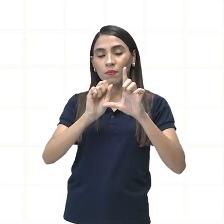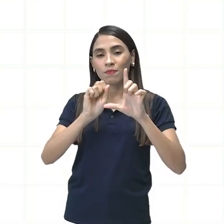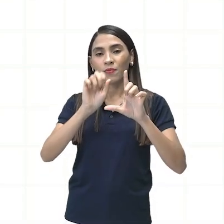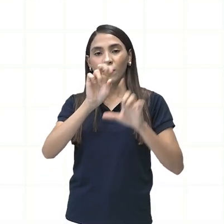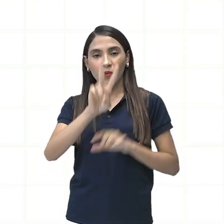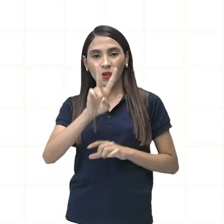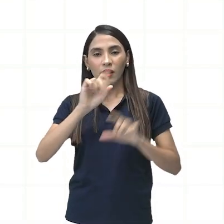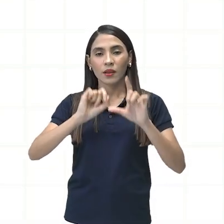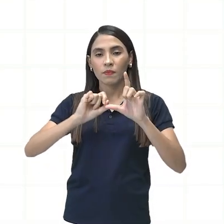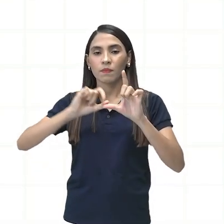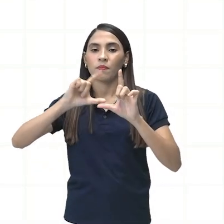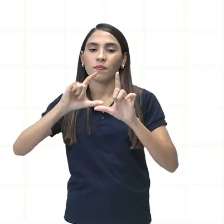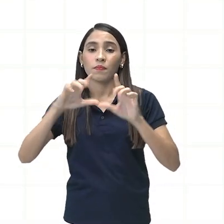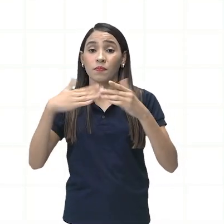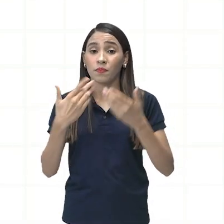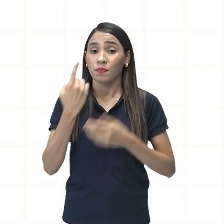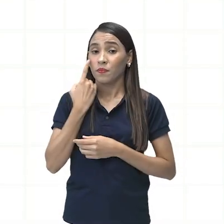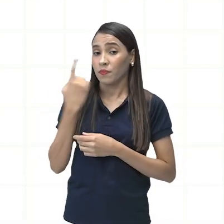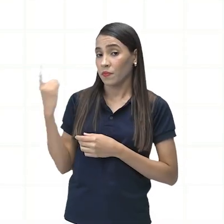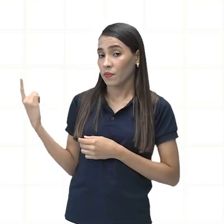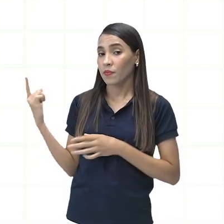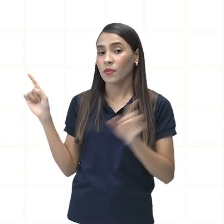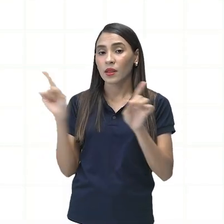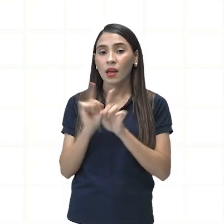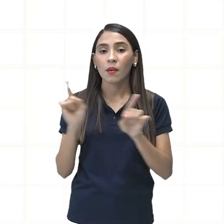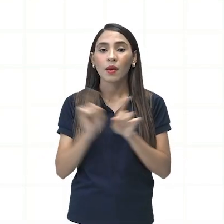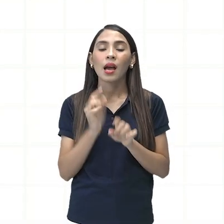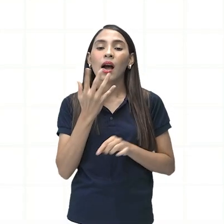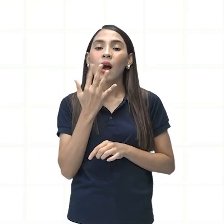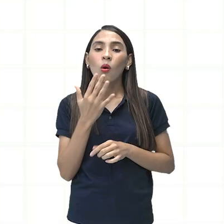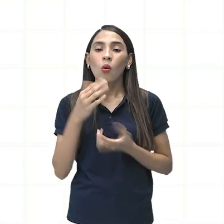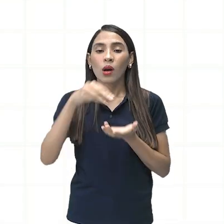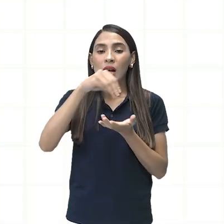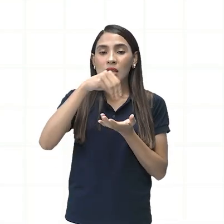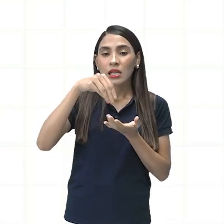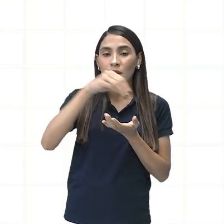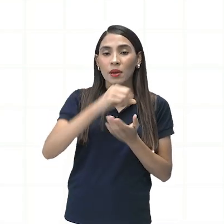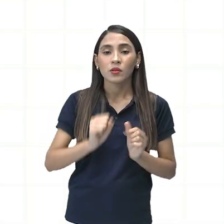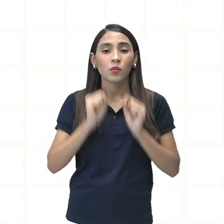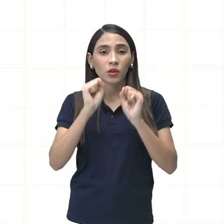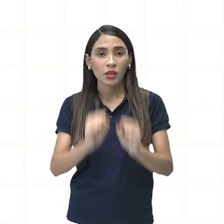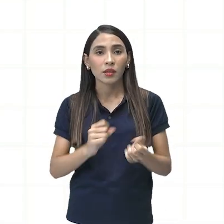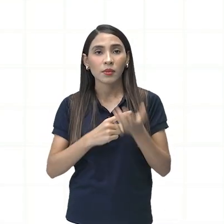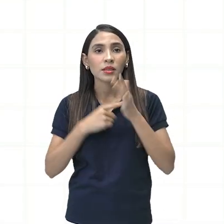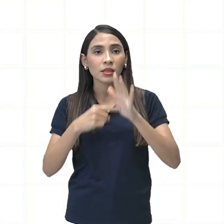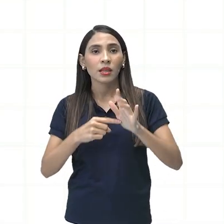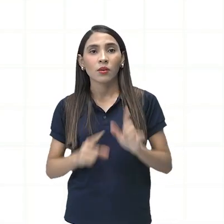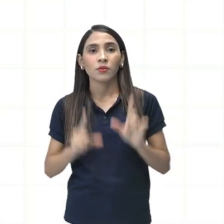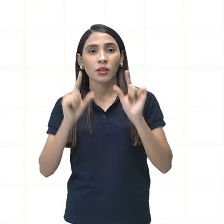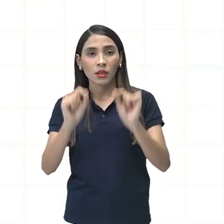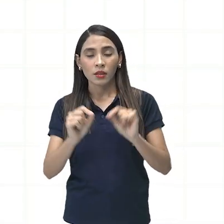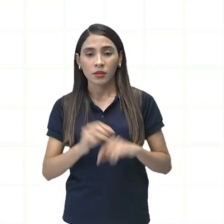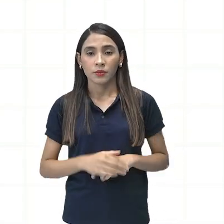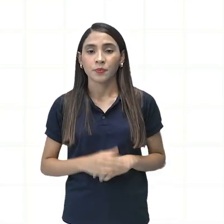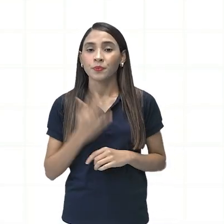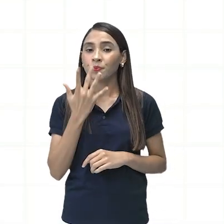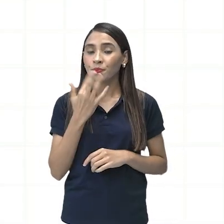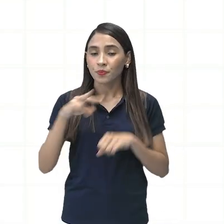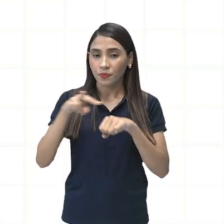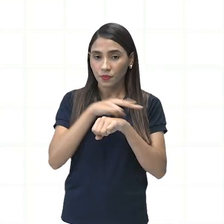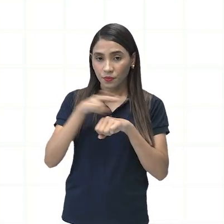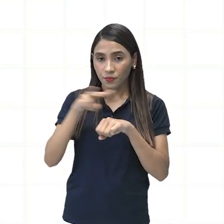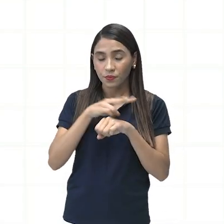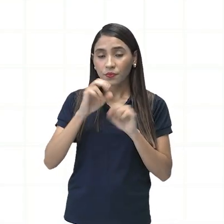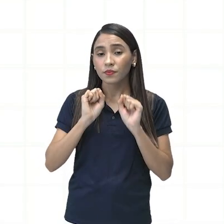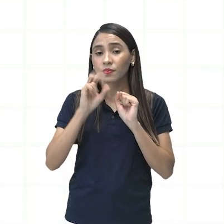Estão conseguindo acompanhar? E essa cor da semente, ela poderia apresentar, então, se ela apresentasse a coloração